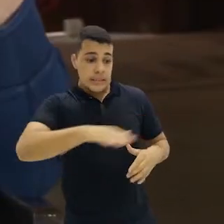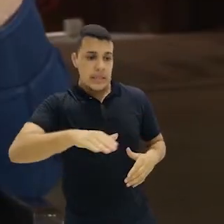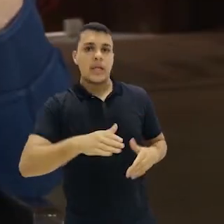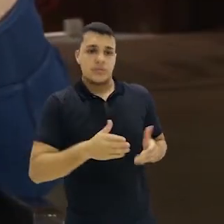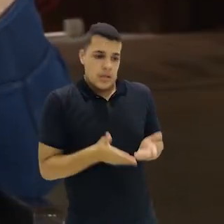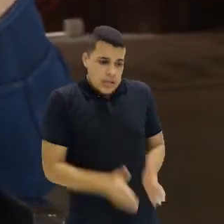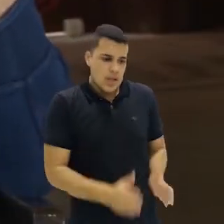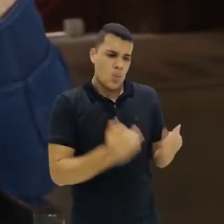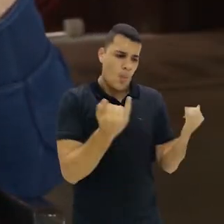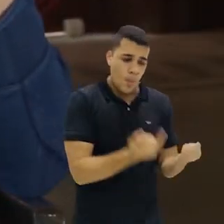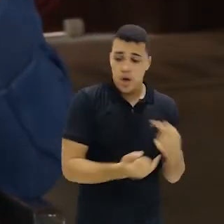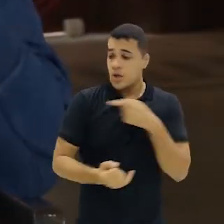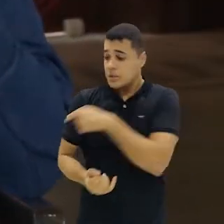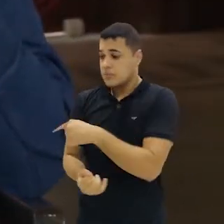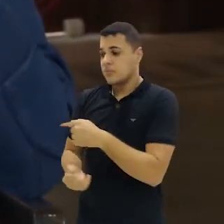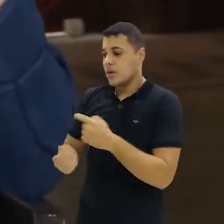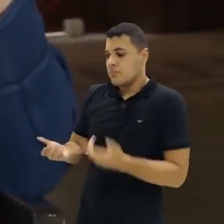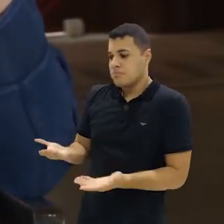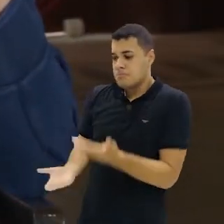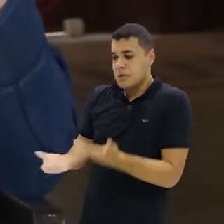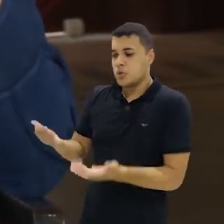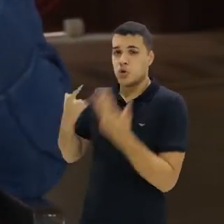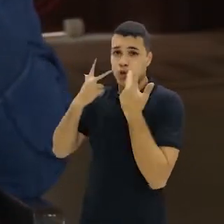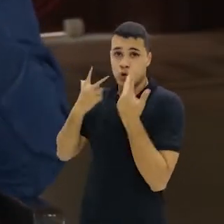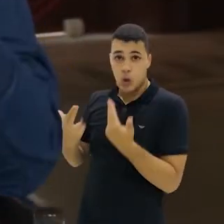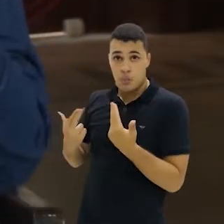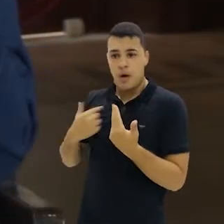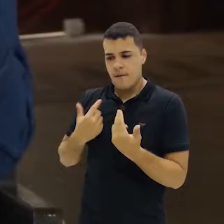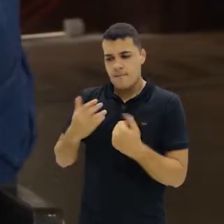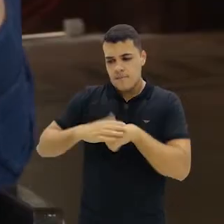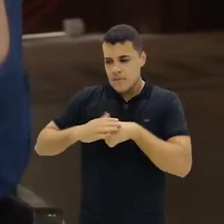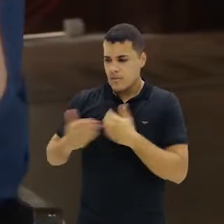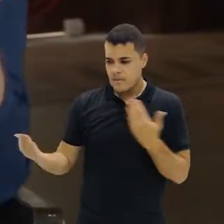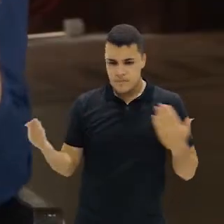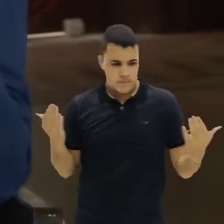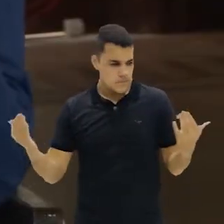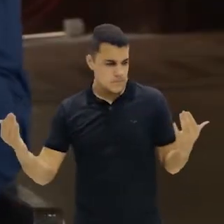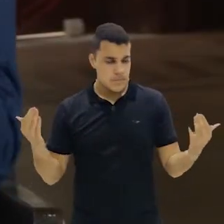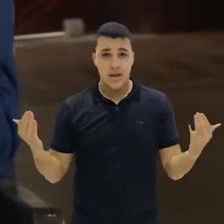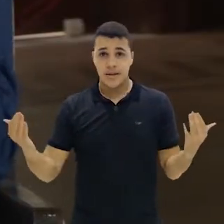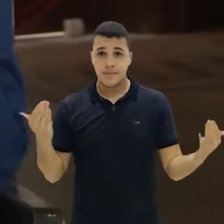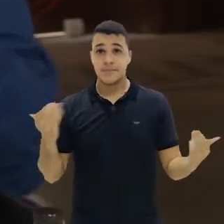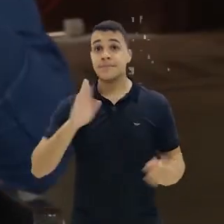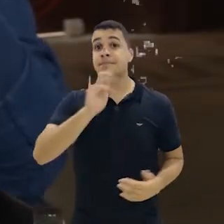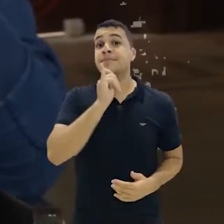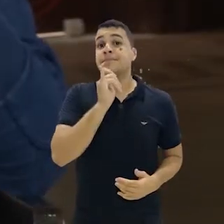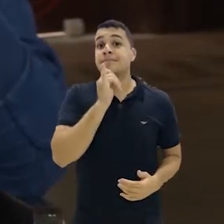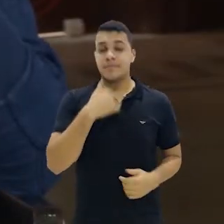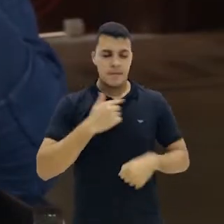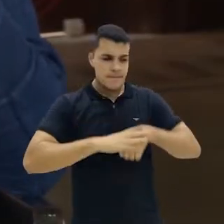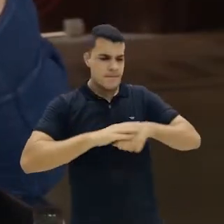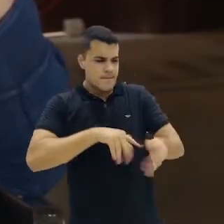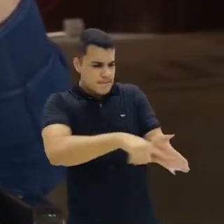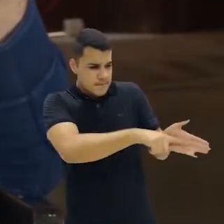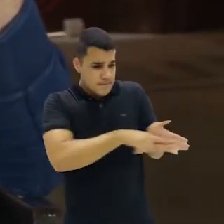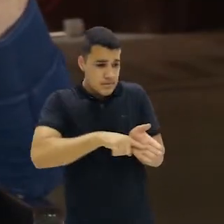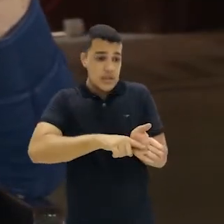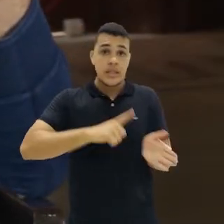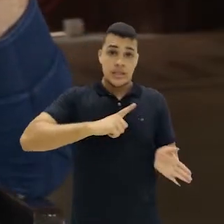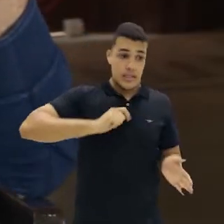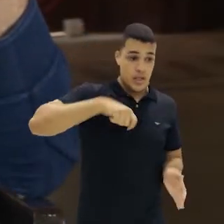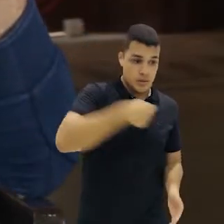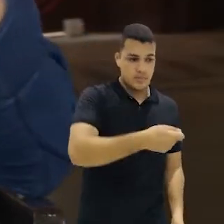Esses grupos que são comparados, eles são genericamente denominados grupo de expostos e de não expostos. E